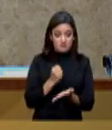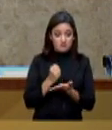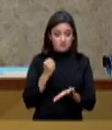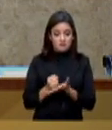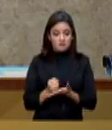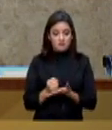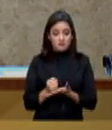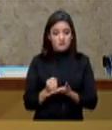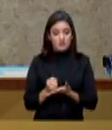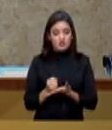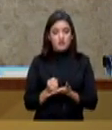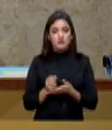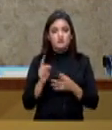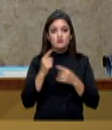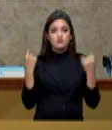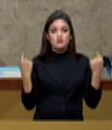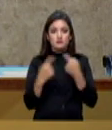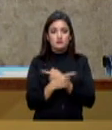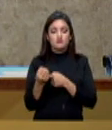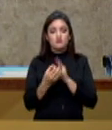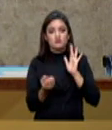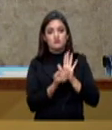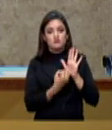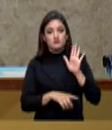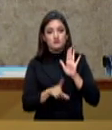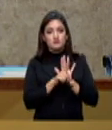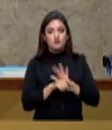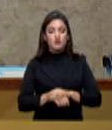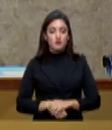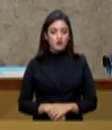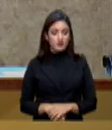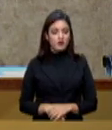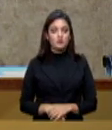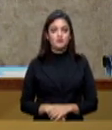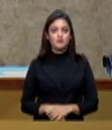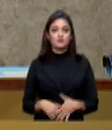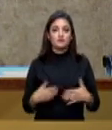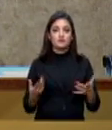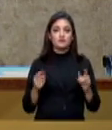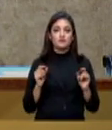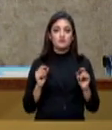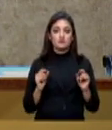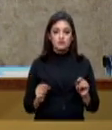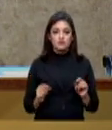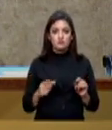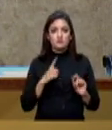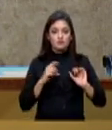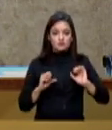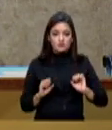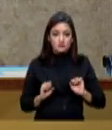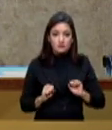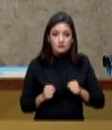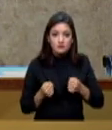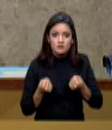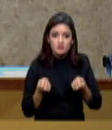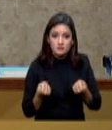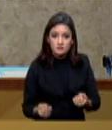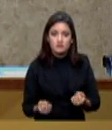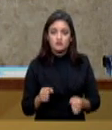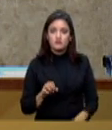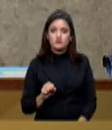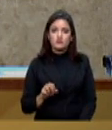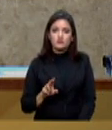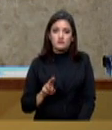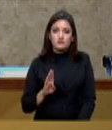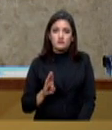se conseguia com esse novo Marco legal e por fim o argumento em defesa do Instituto da subdelegação